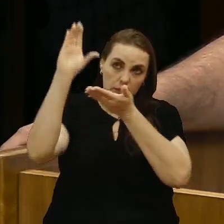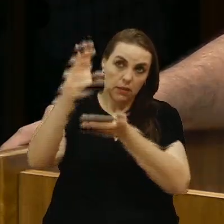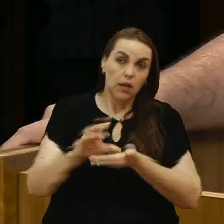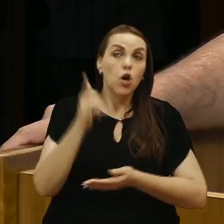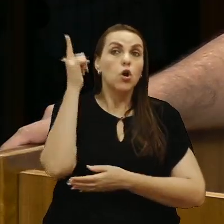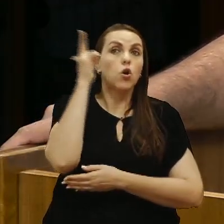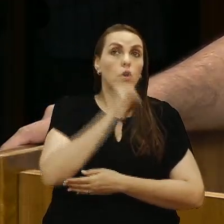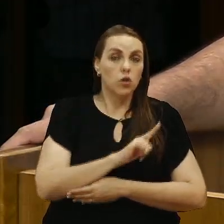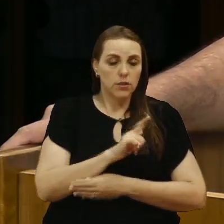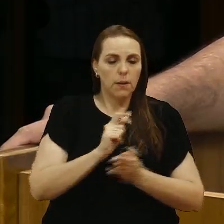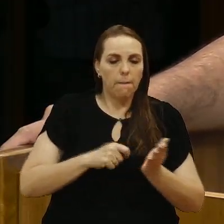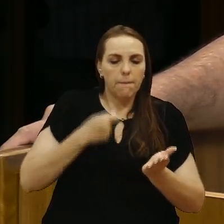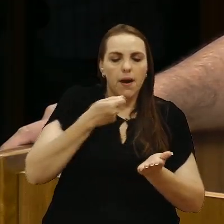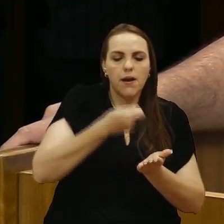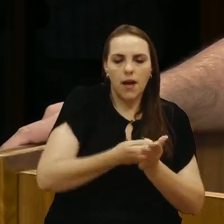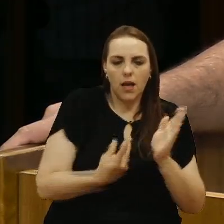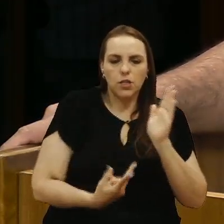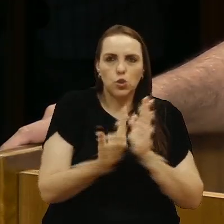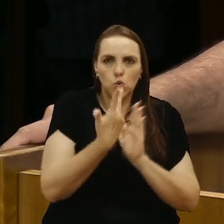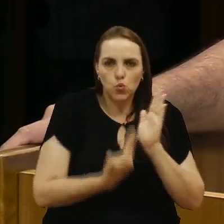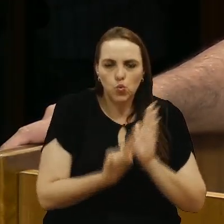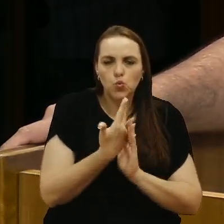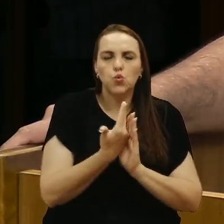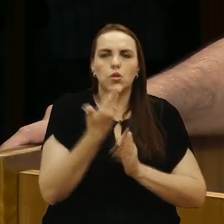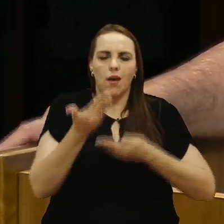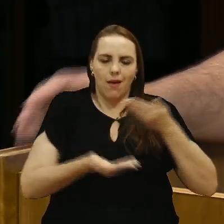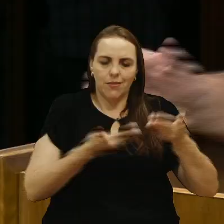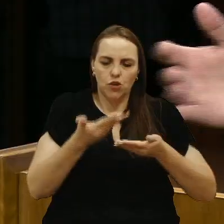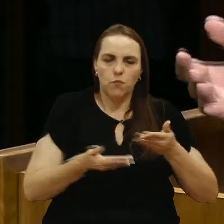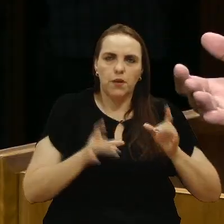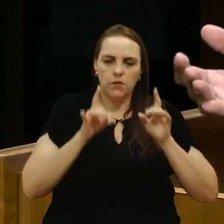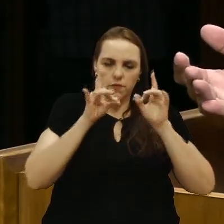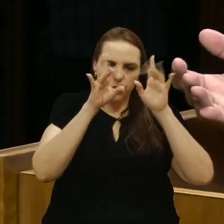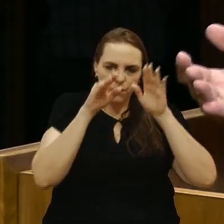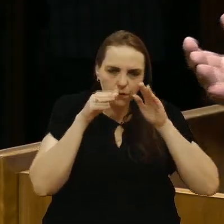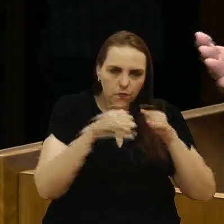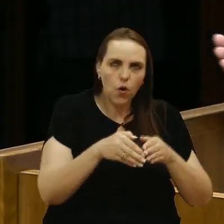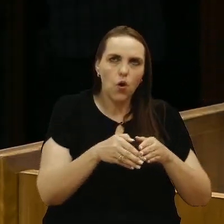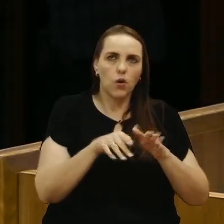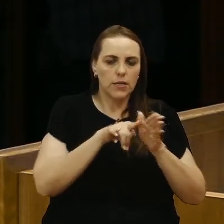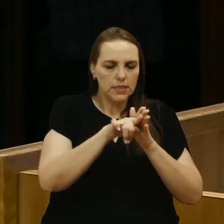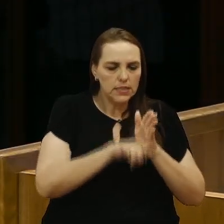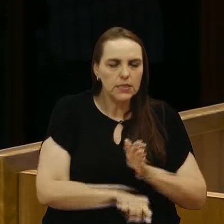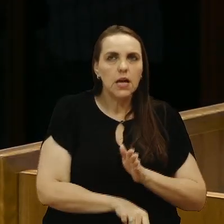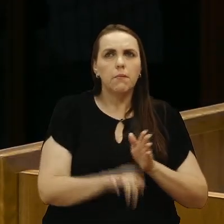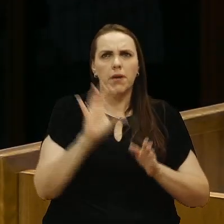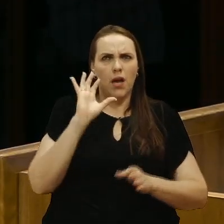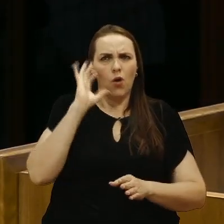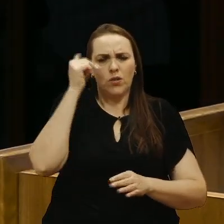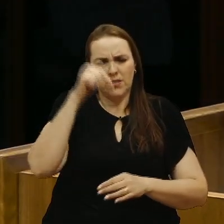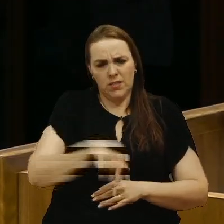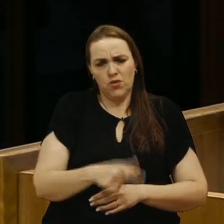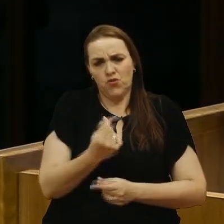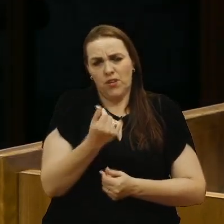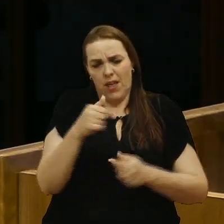de cirurgias, consultas especializadas e exames que deveriam acontecer com recurso do